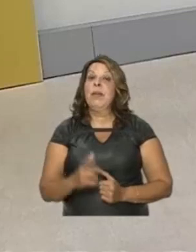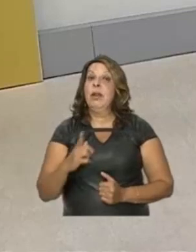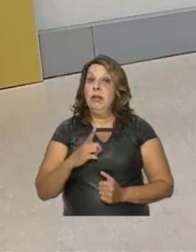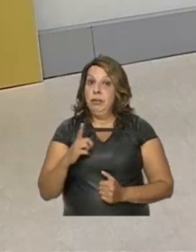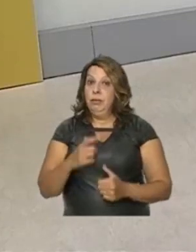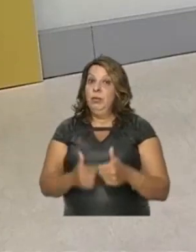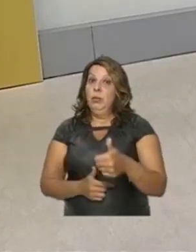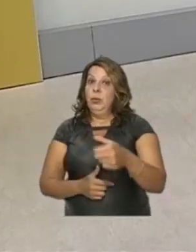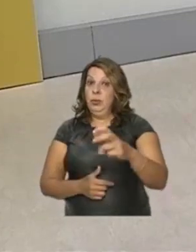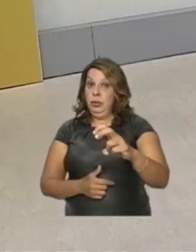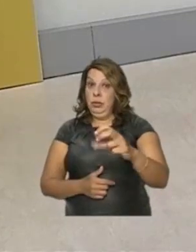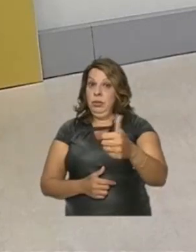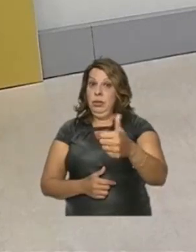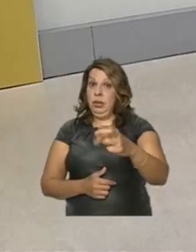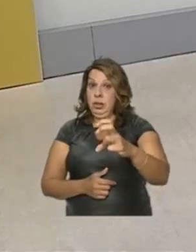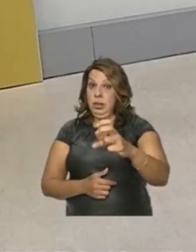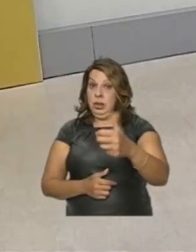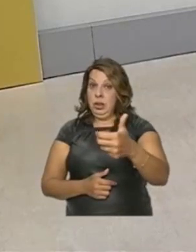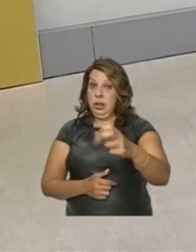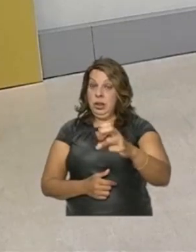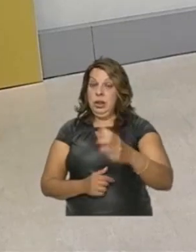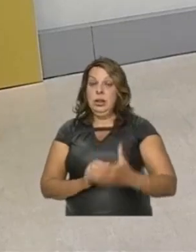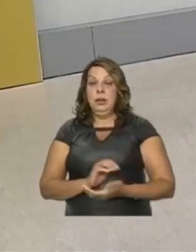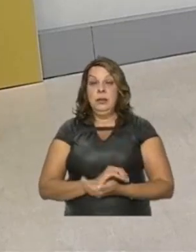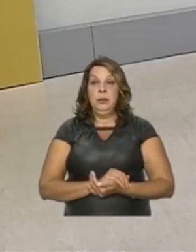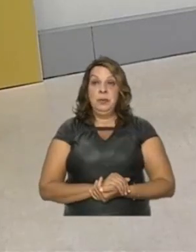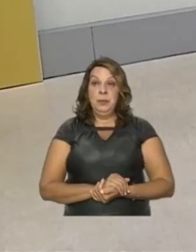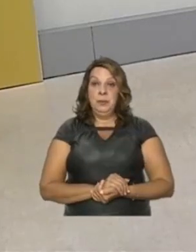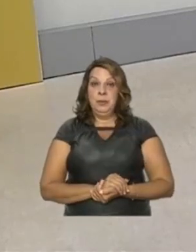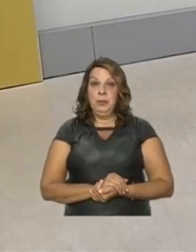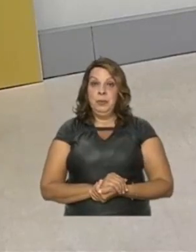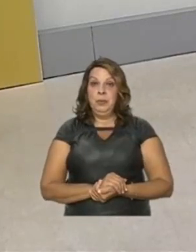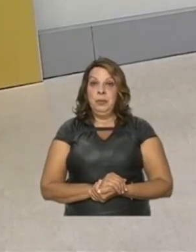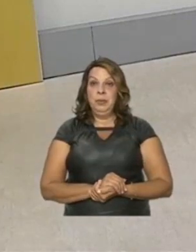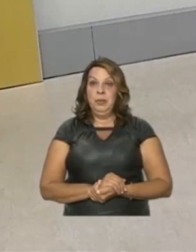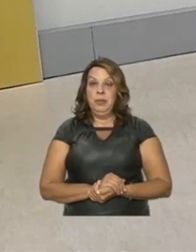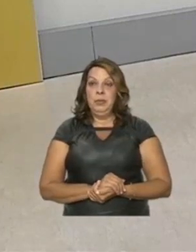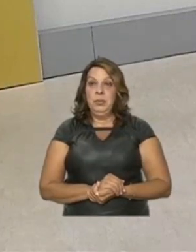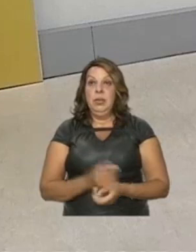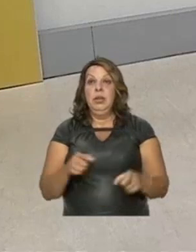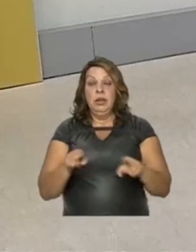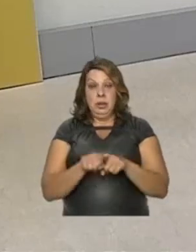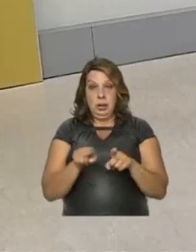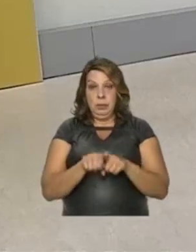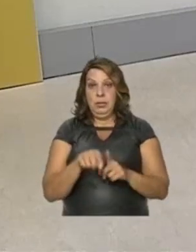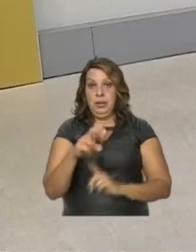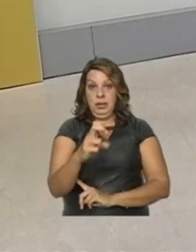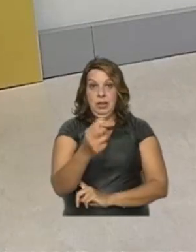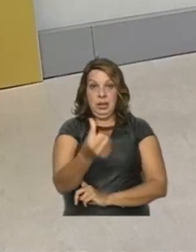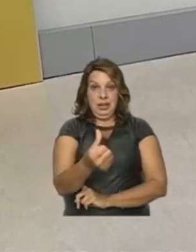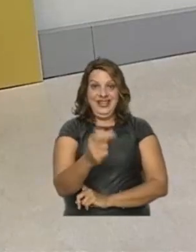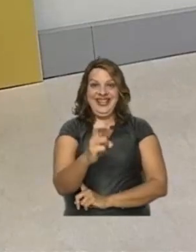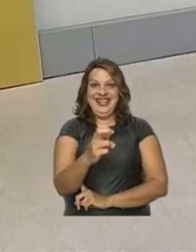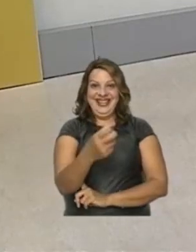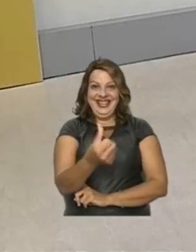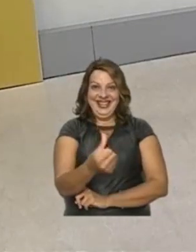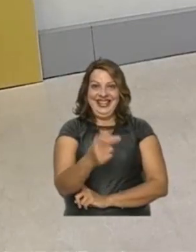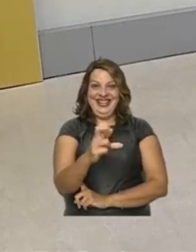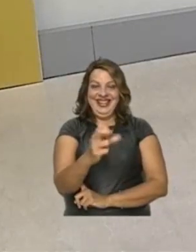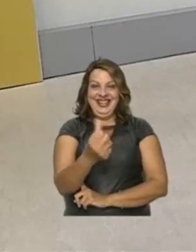número 15, sorteado e valendo, 15, 15, já marcou, ótimo. Marca também a bolinha de número